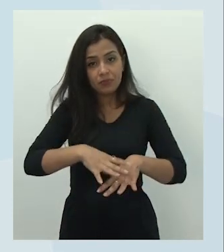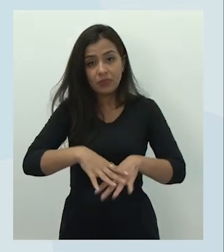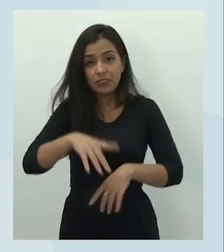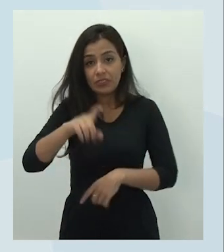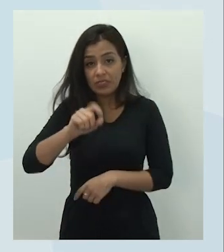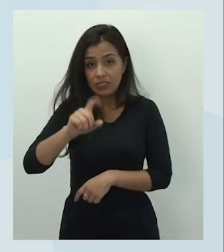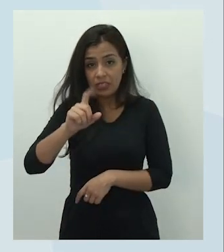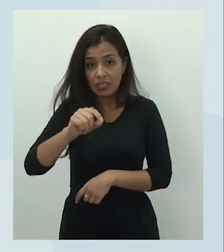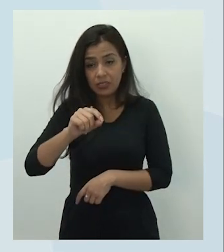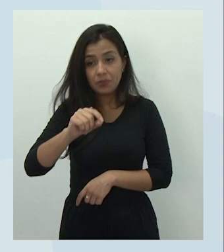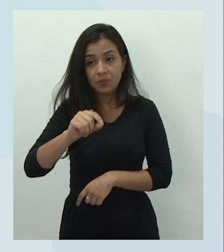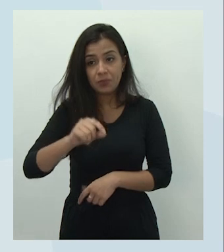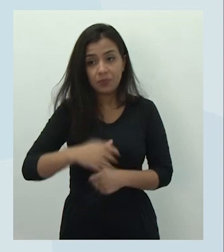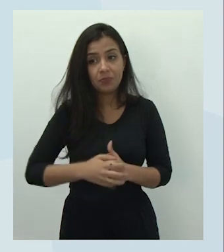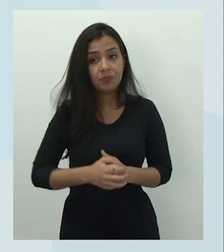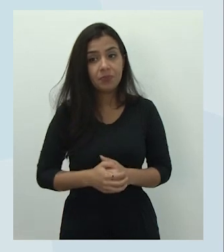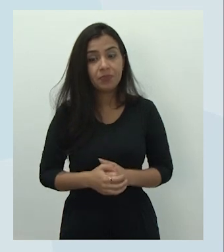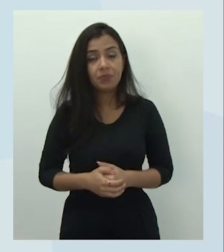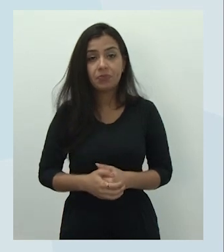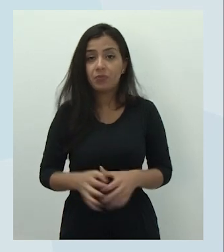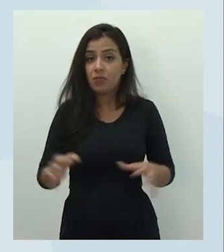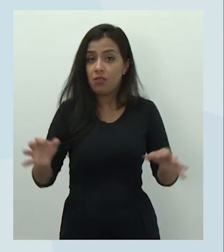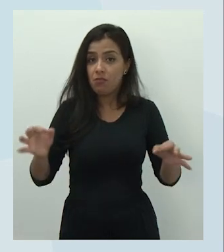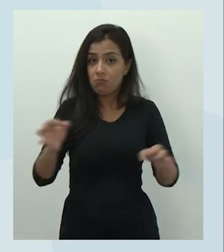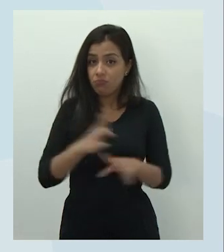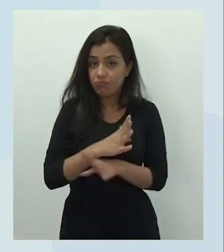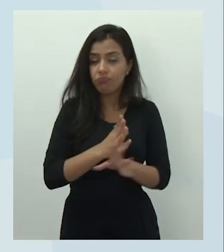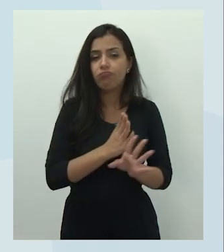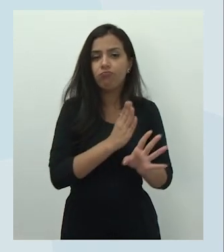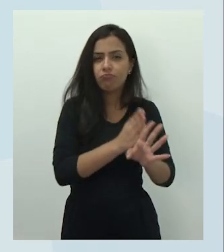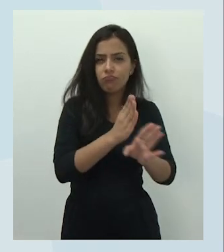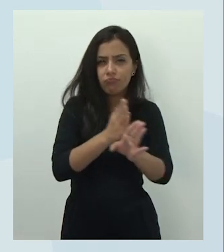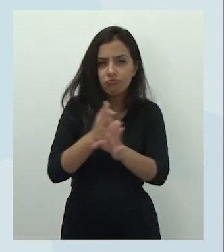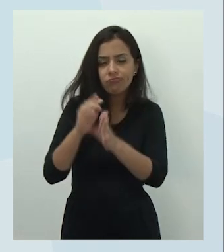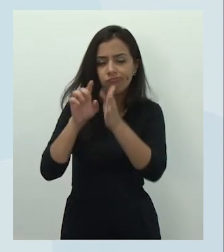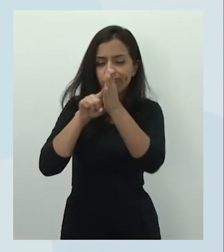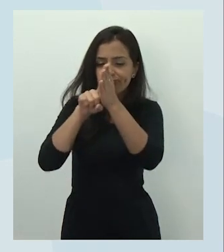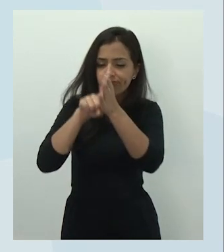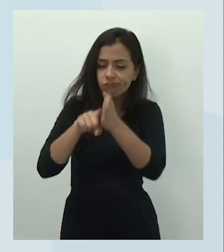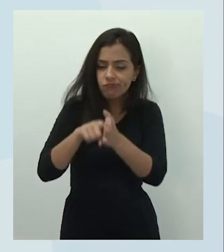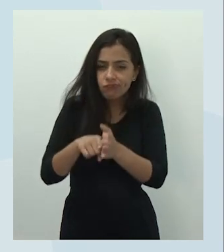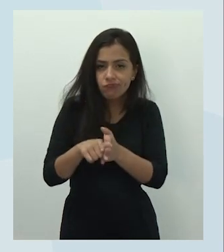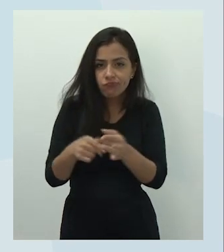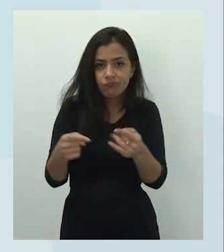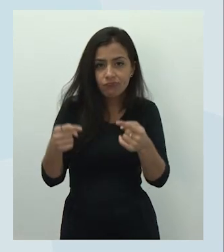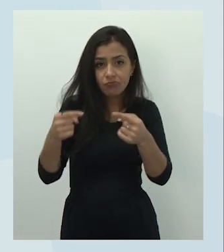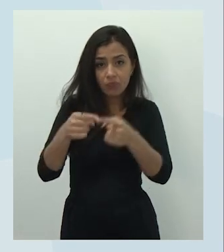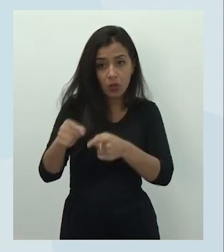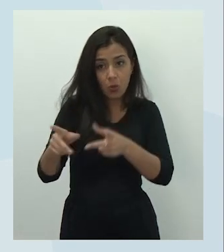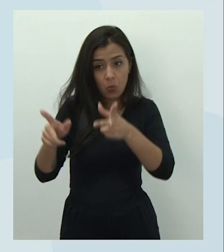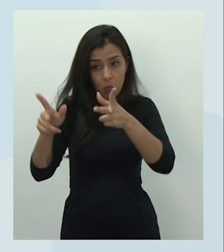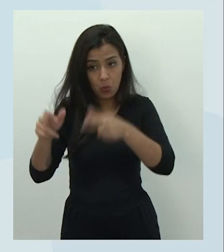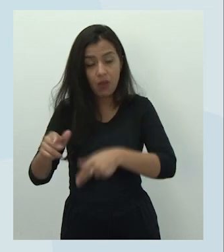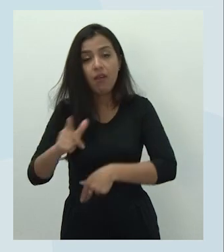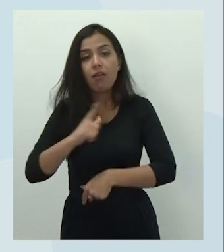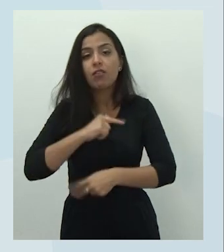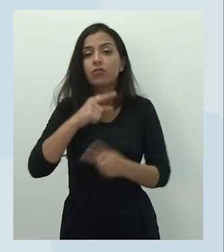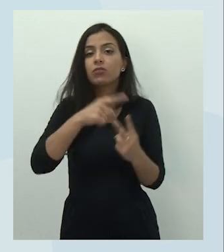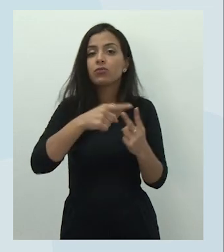10. Concluir, por meio de investigações, que a relação de igualdade existente entre dois